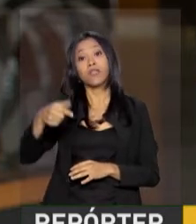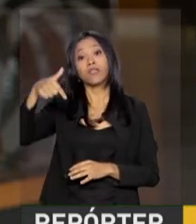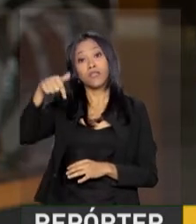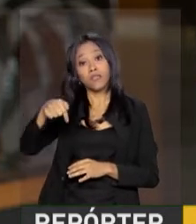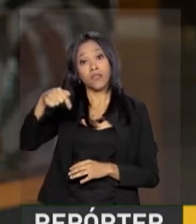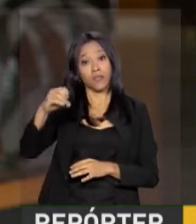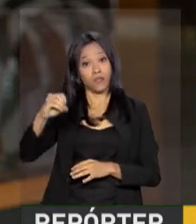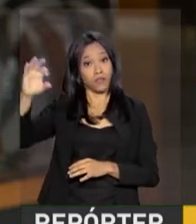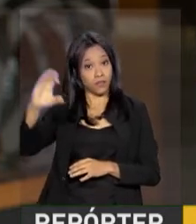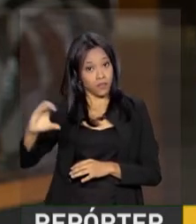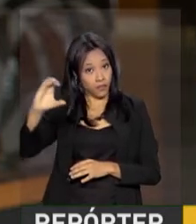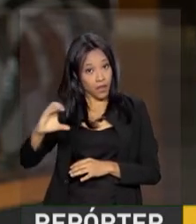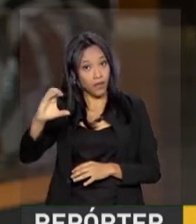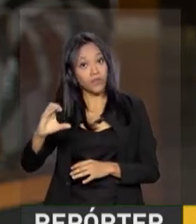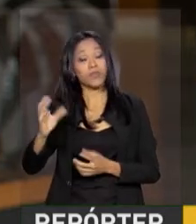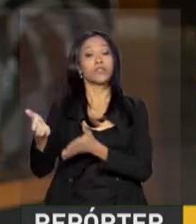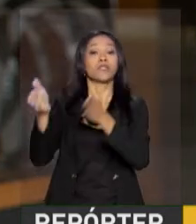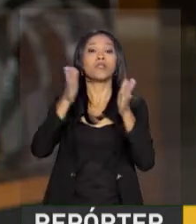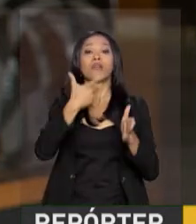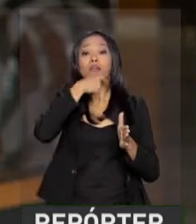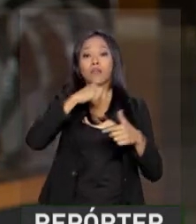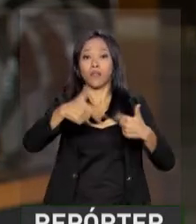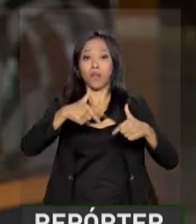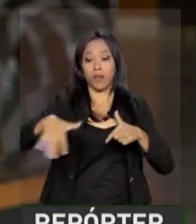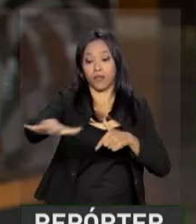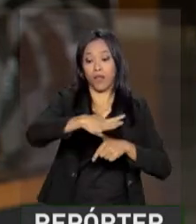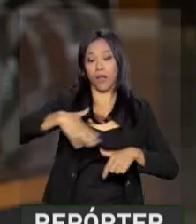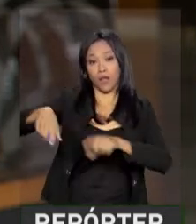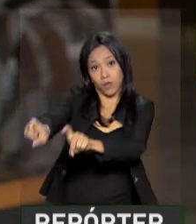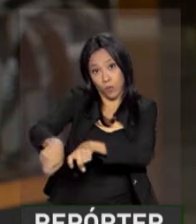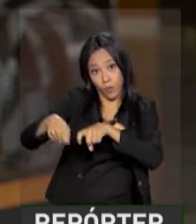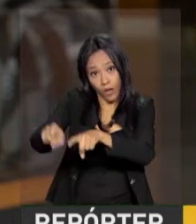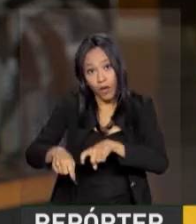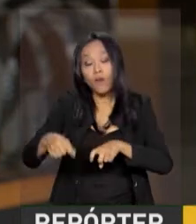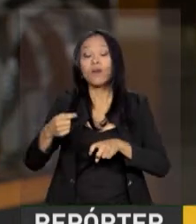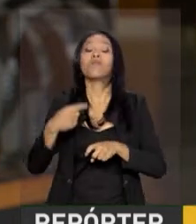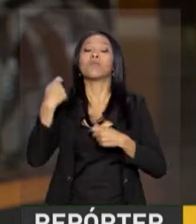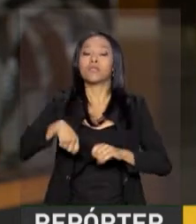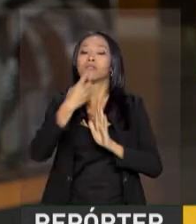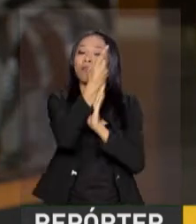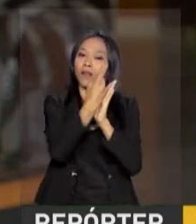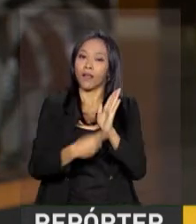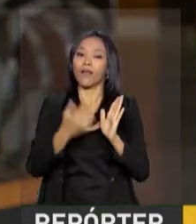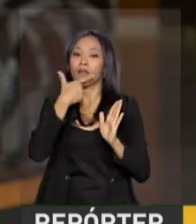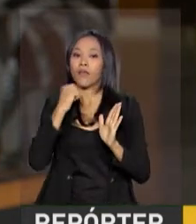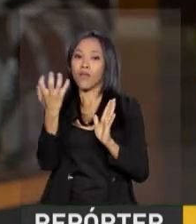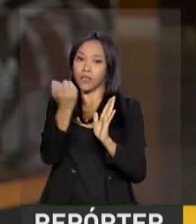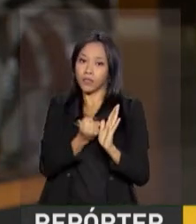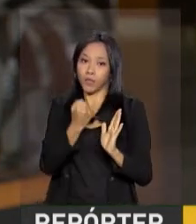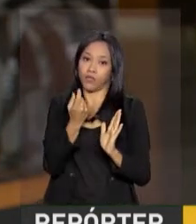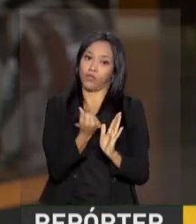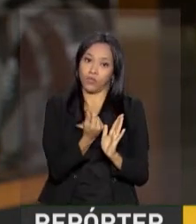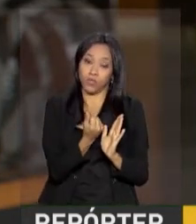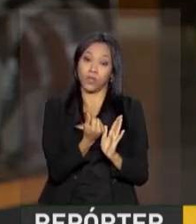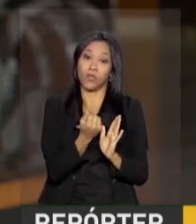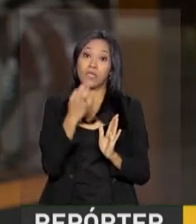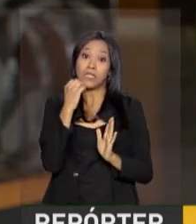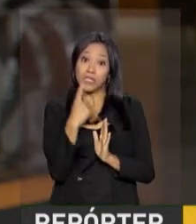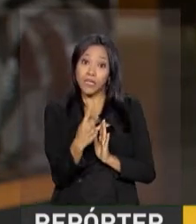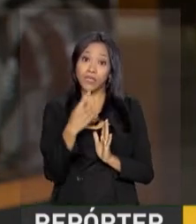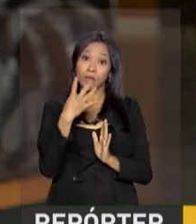no caso da atividade rural deve declarar quem teve receita bruta acima de 120